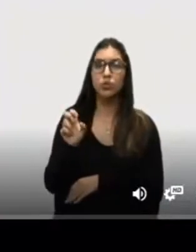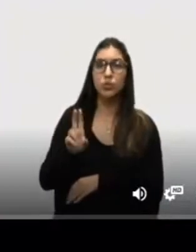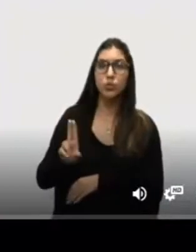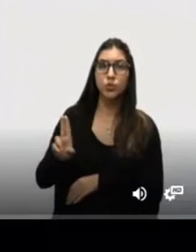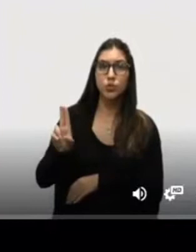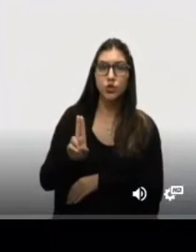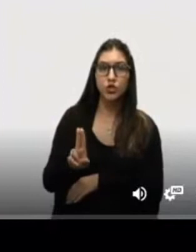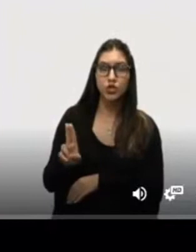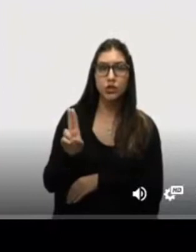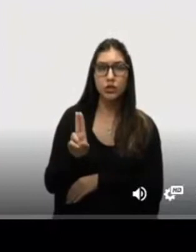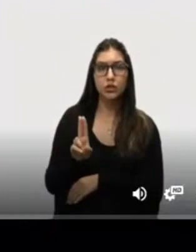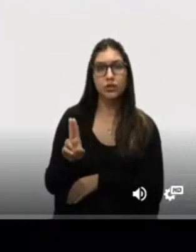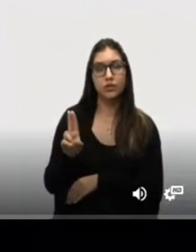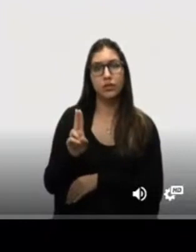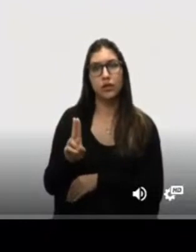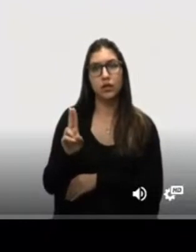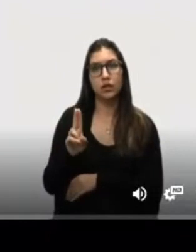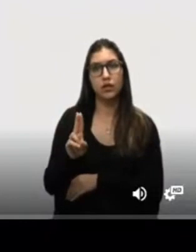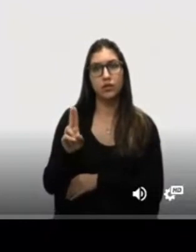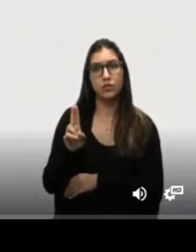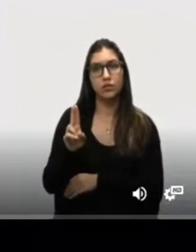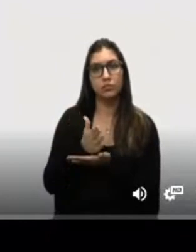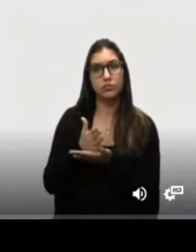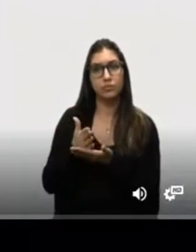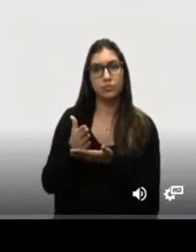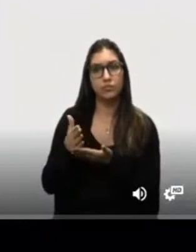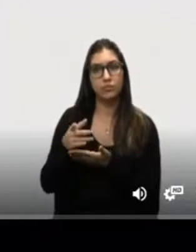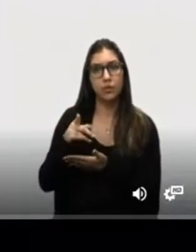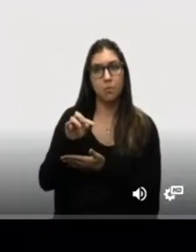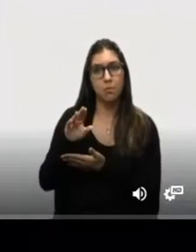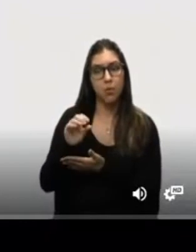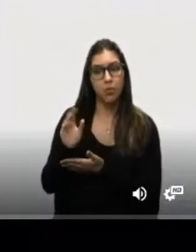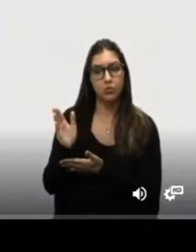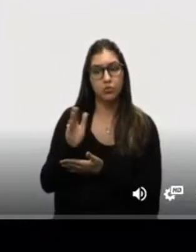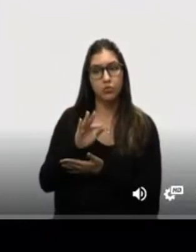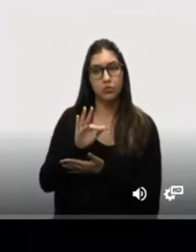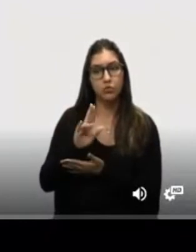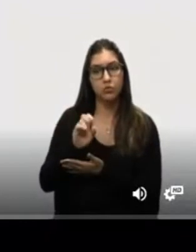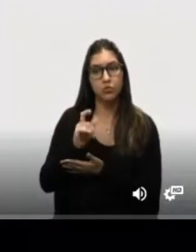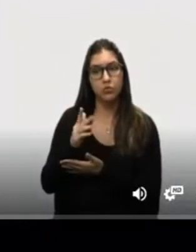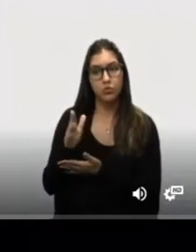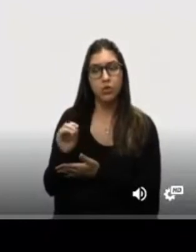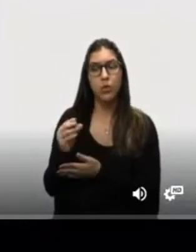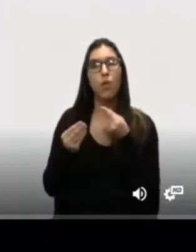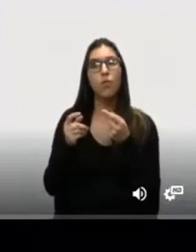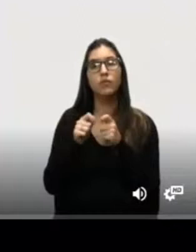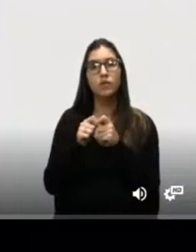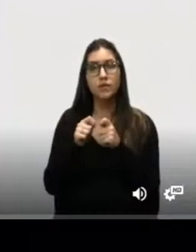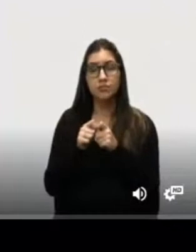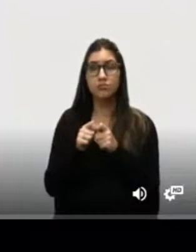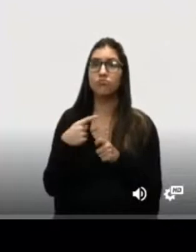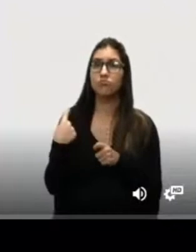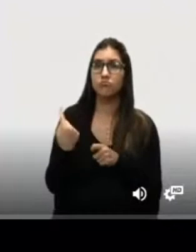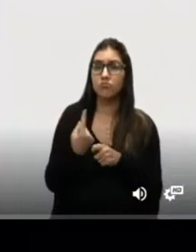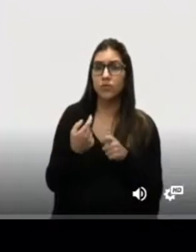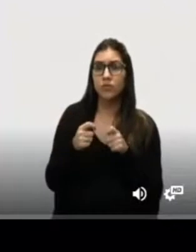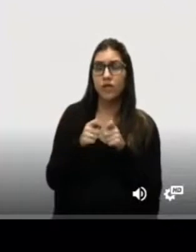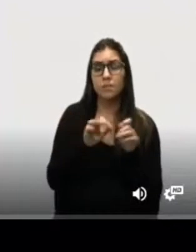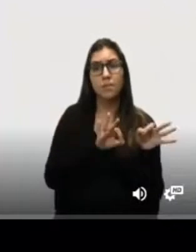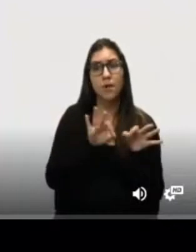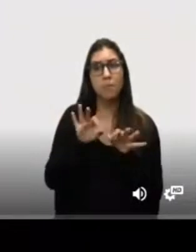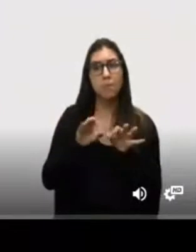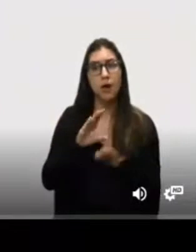utilizados na determinação do ponto de fusão. E como que nós vamos fazer isso? Nós vamos fazer o preparo